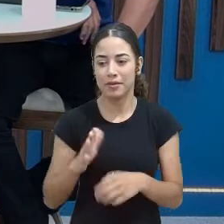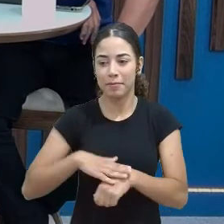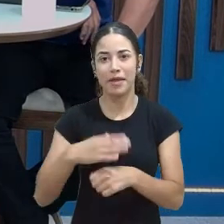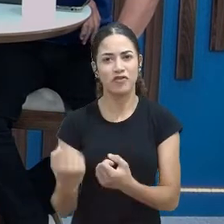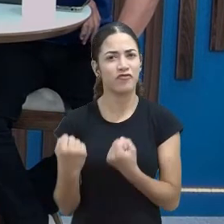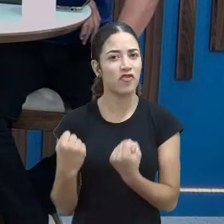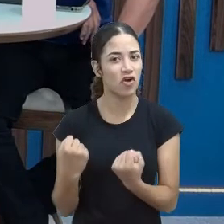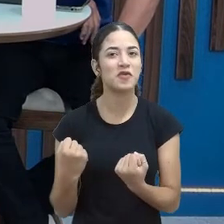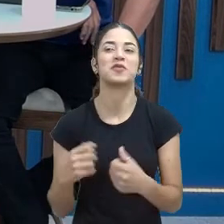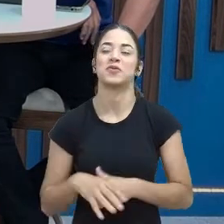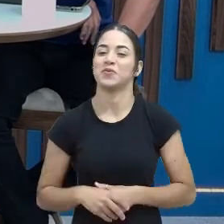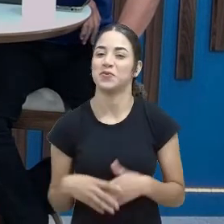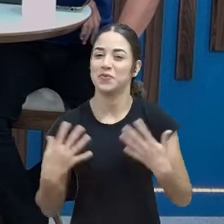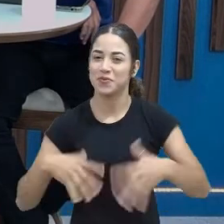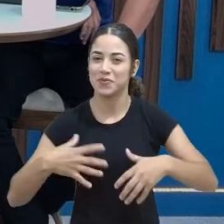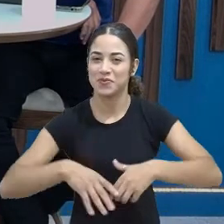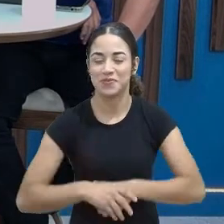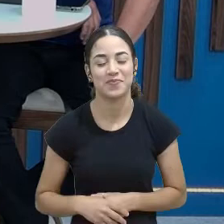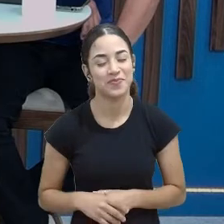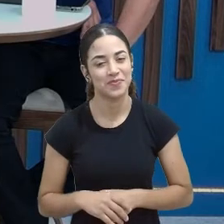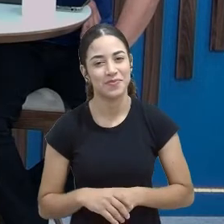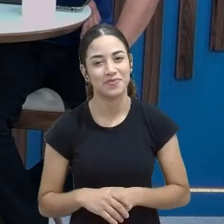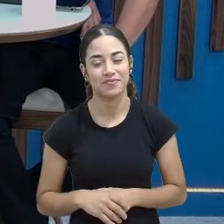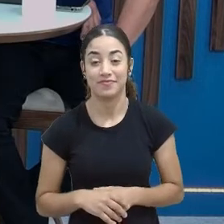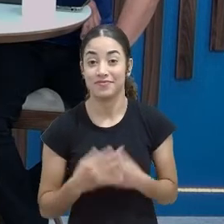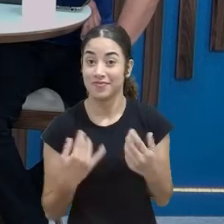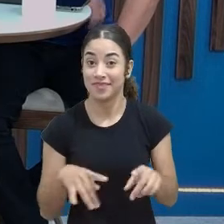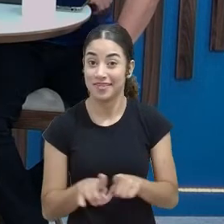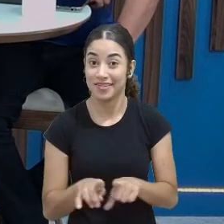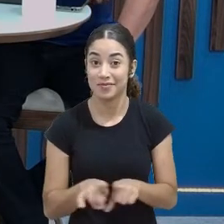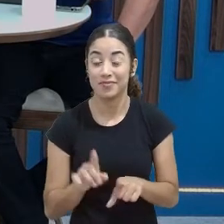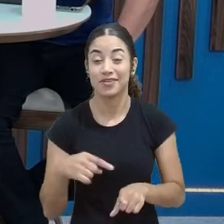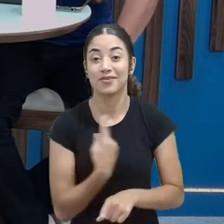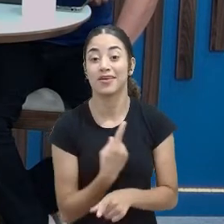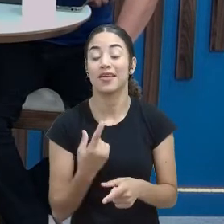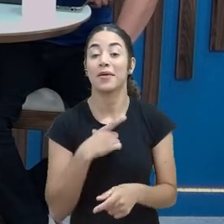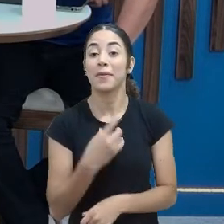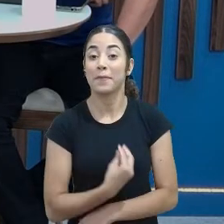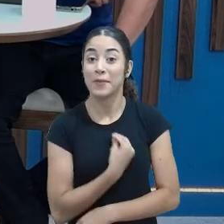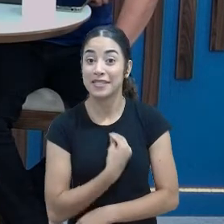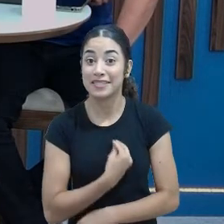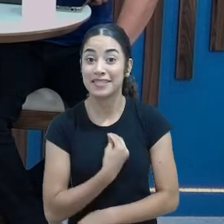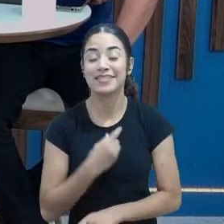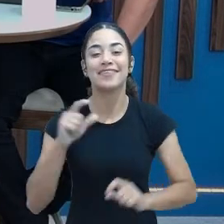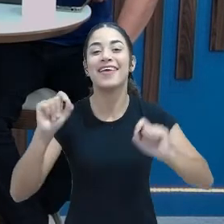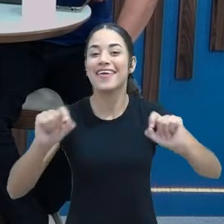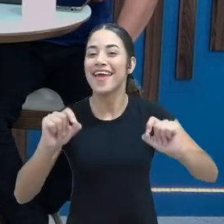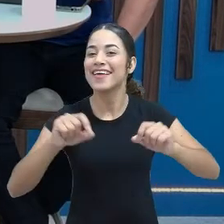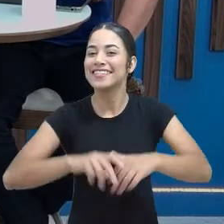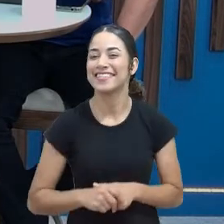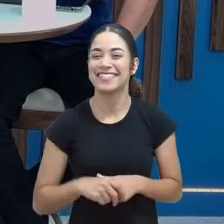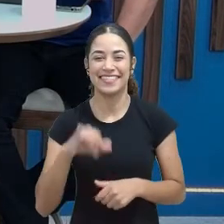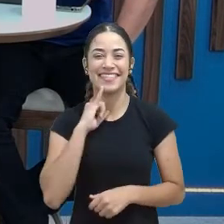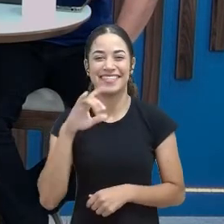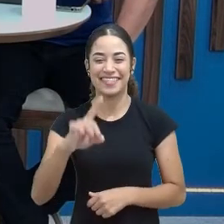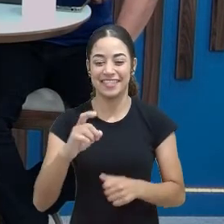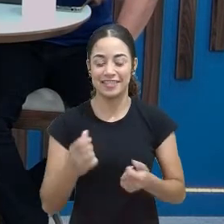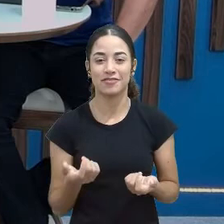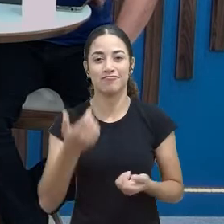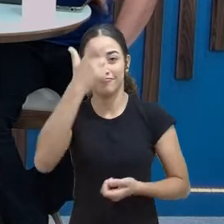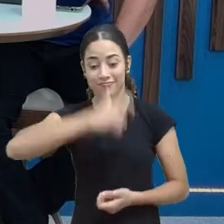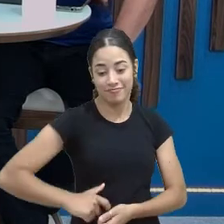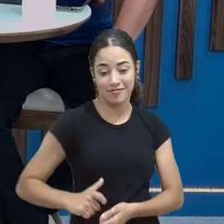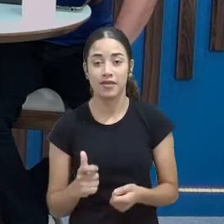gente fica bem mais forte, professor Giorgio. E aí a gente conta com a presença aqui da queridíssima Ingrid fazendo